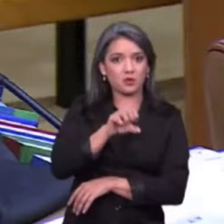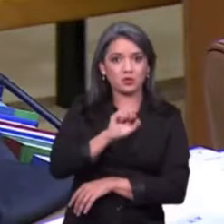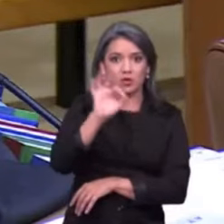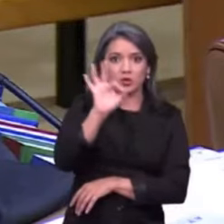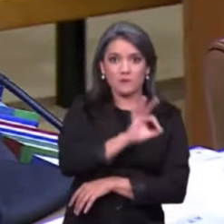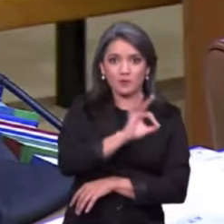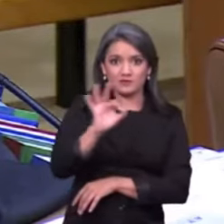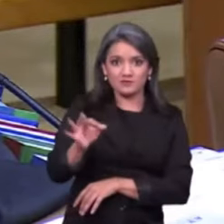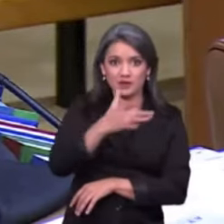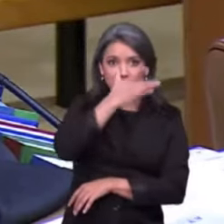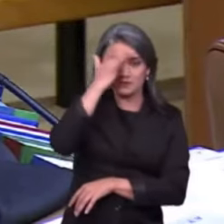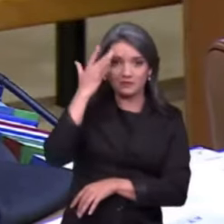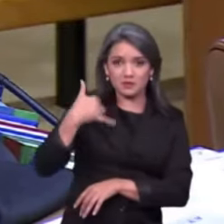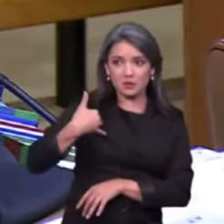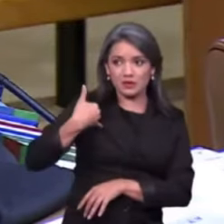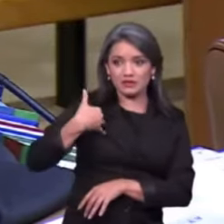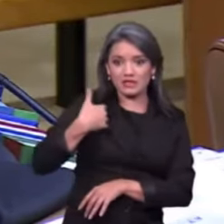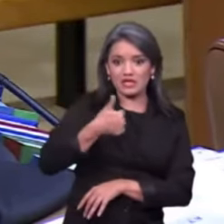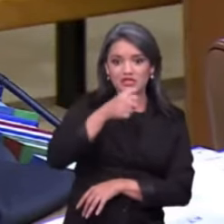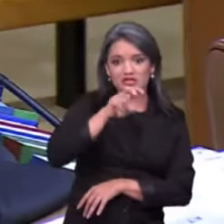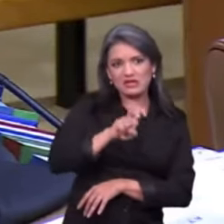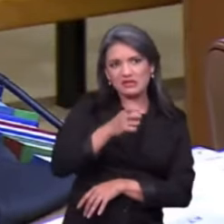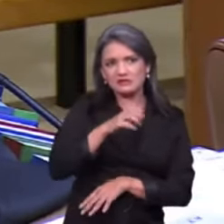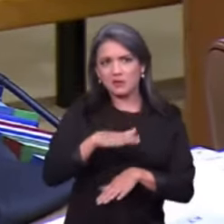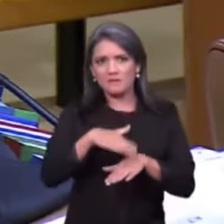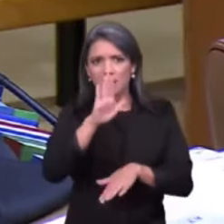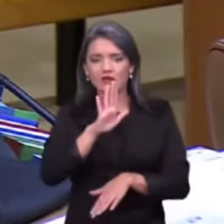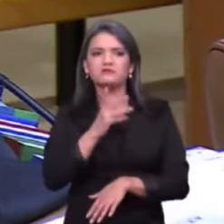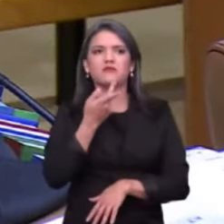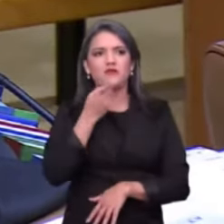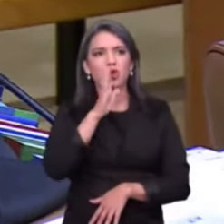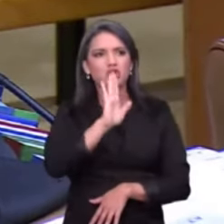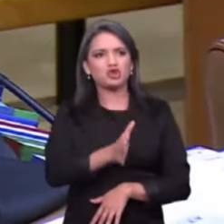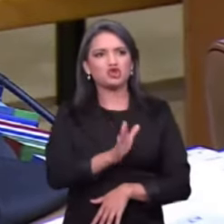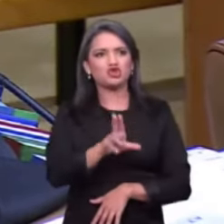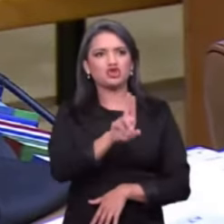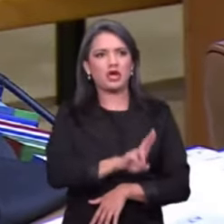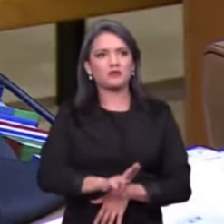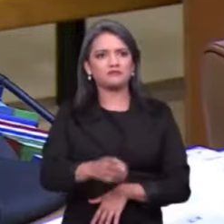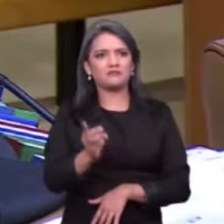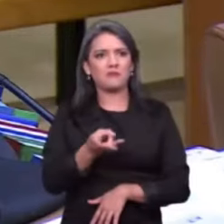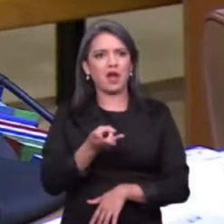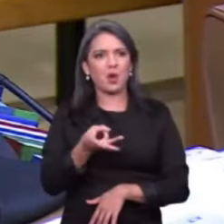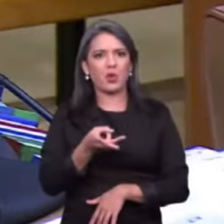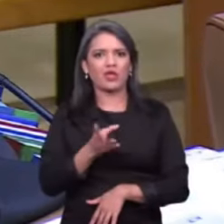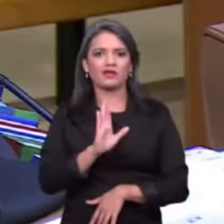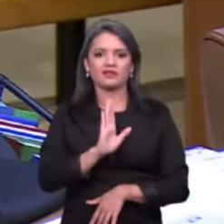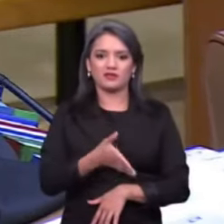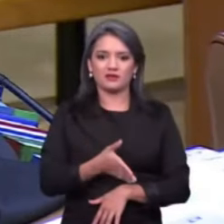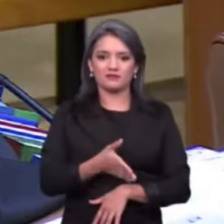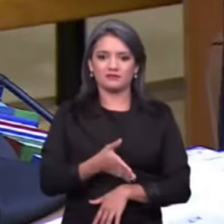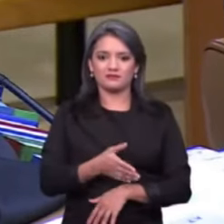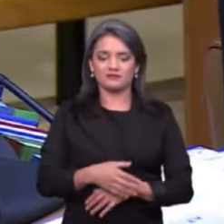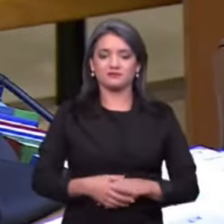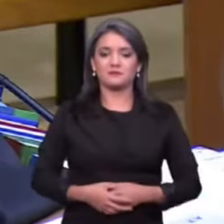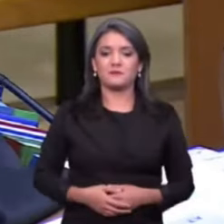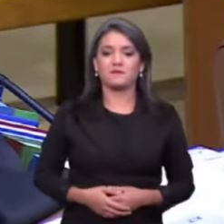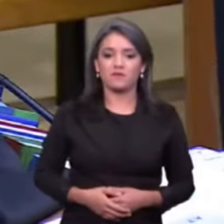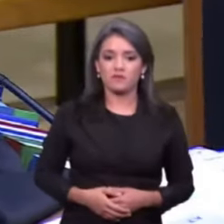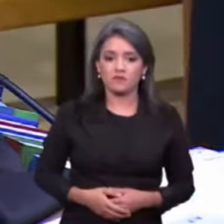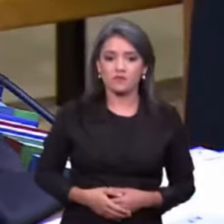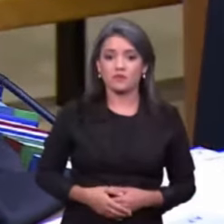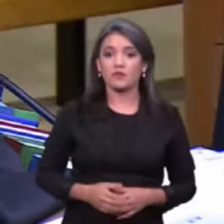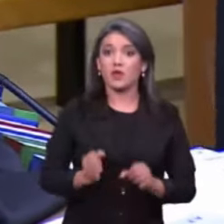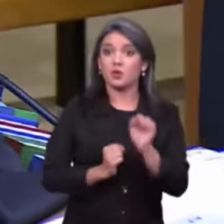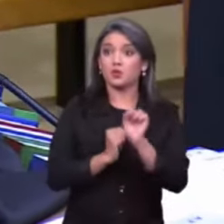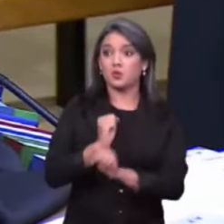ou mais reportou ter consumido a maconha naquele ano. 14 em 17. Em